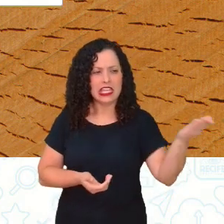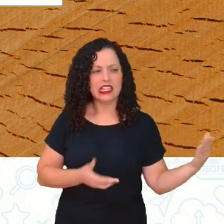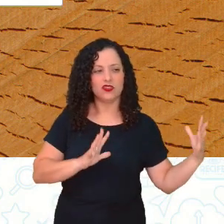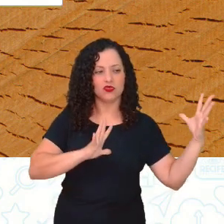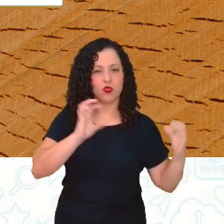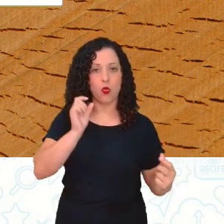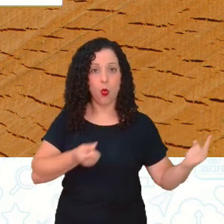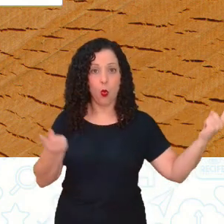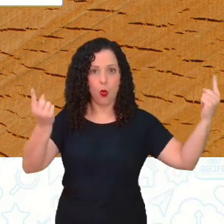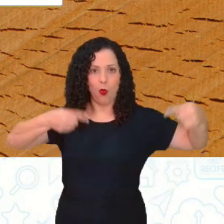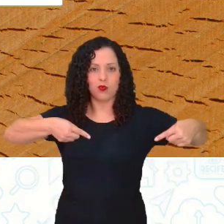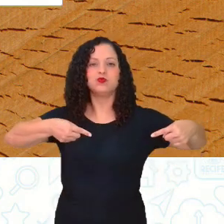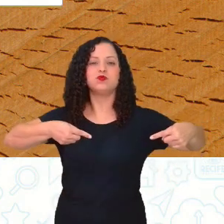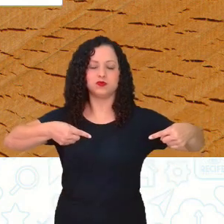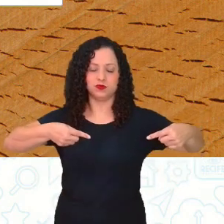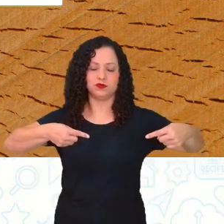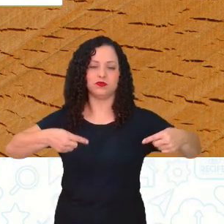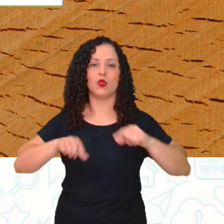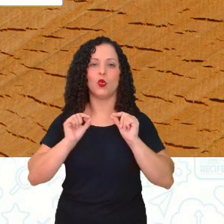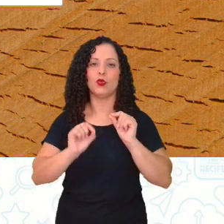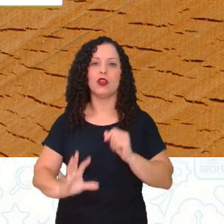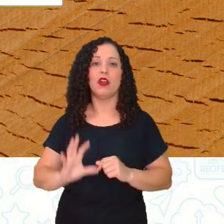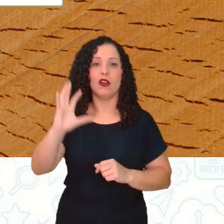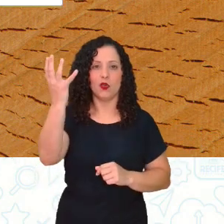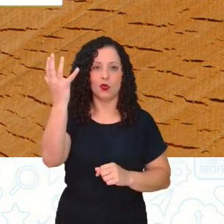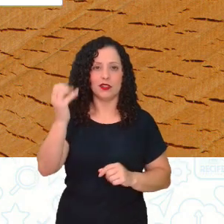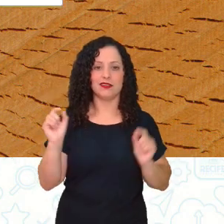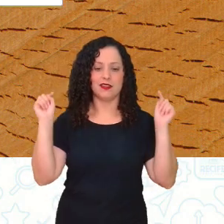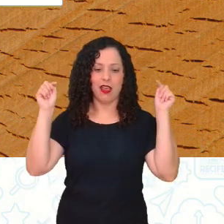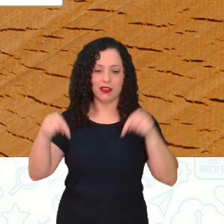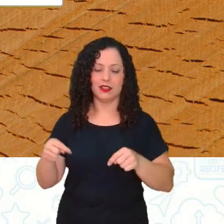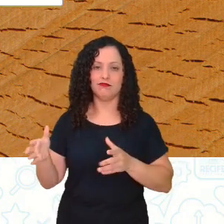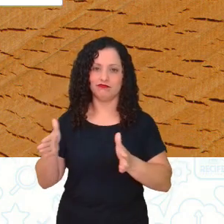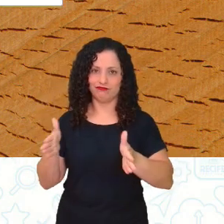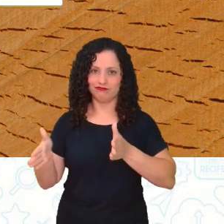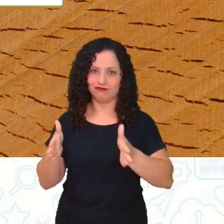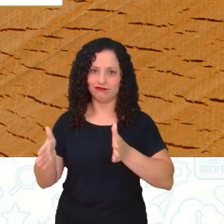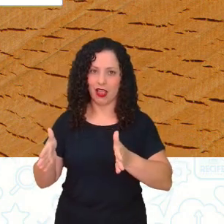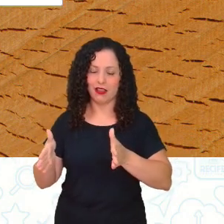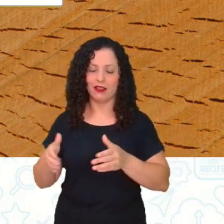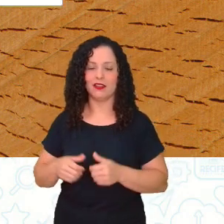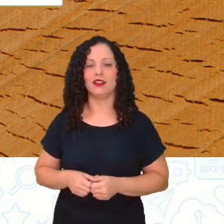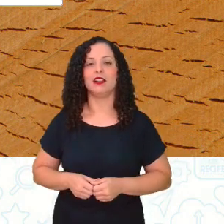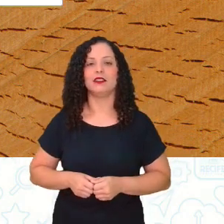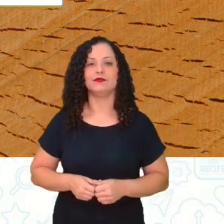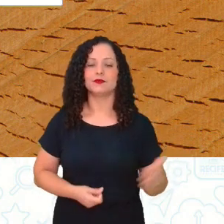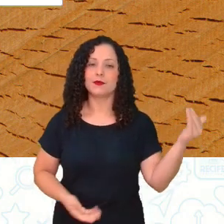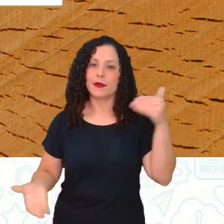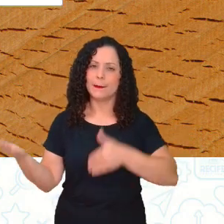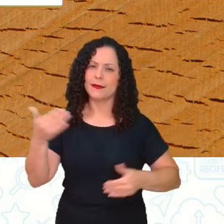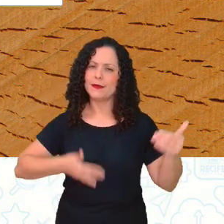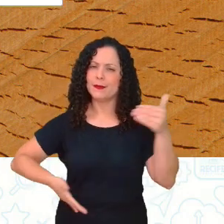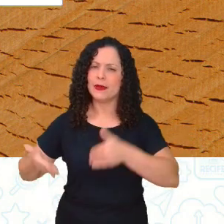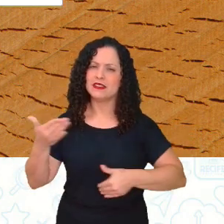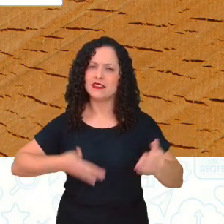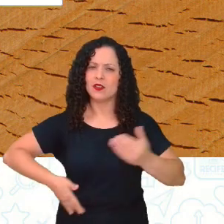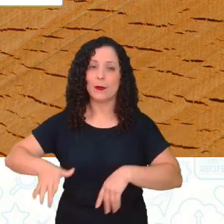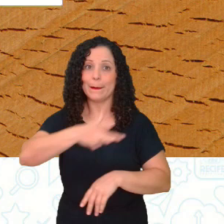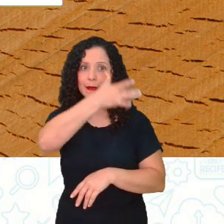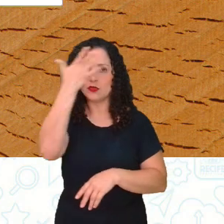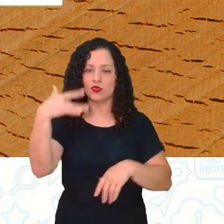revoltados, né, com essa situação aí que ocorria na província do Maranhão. Então, com a participação de muitos